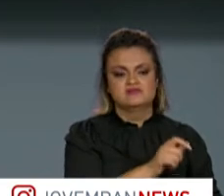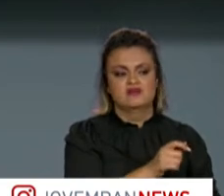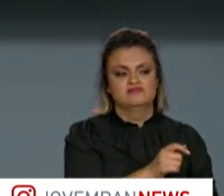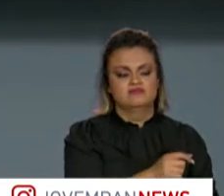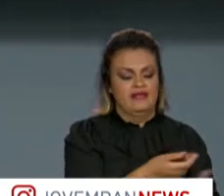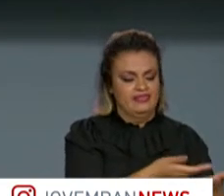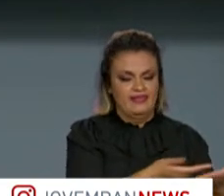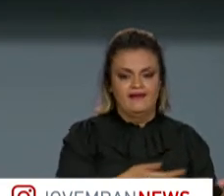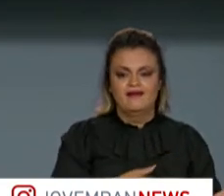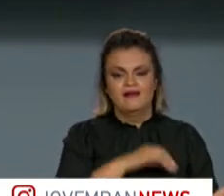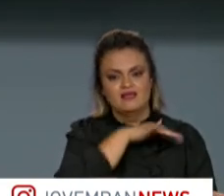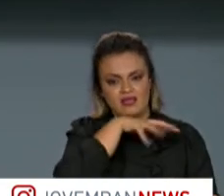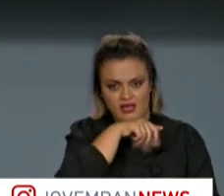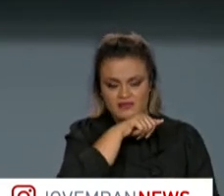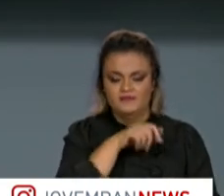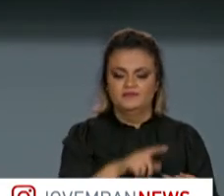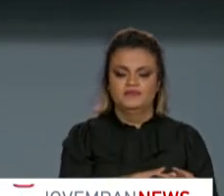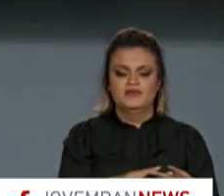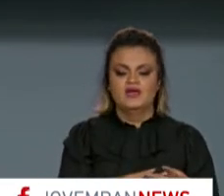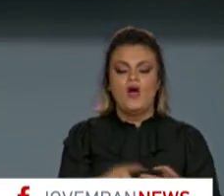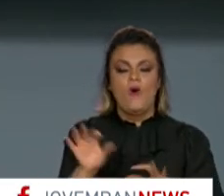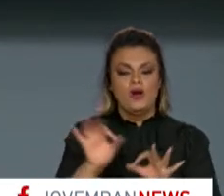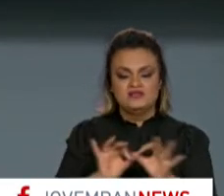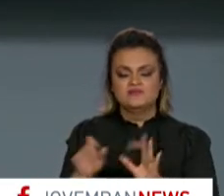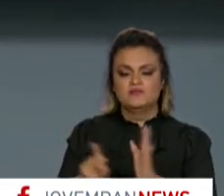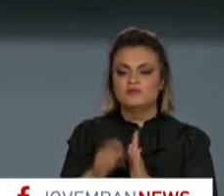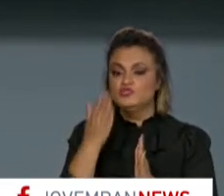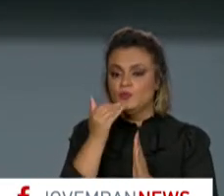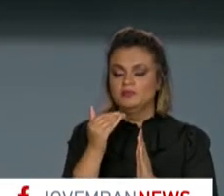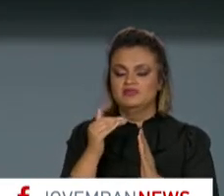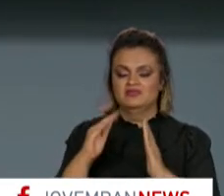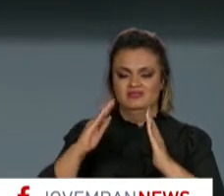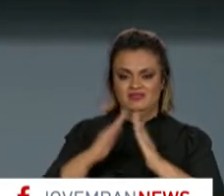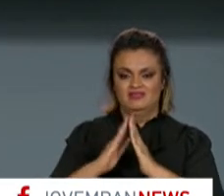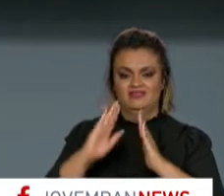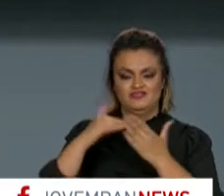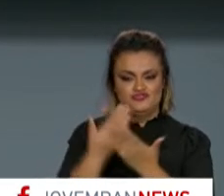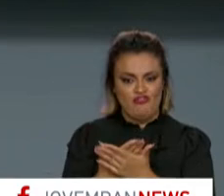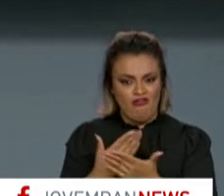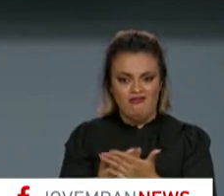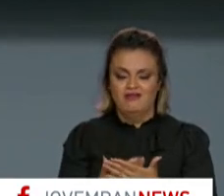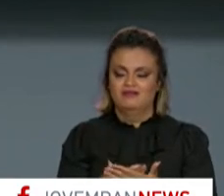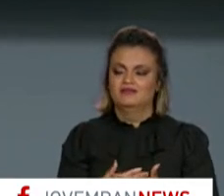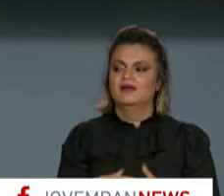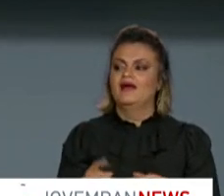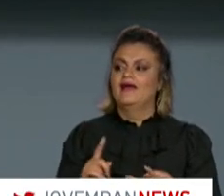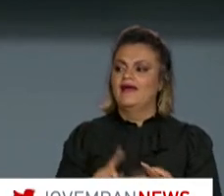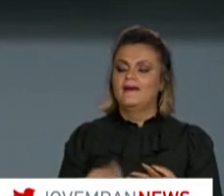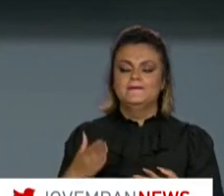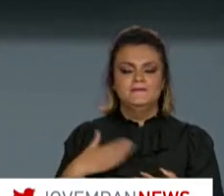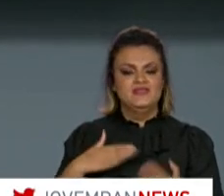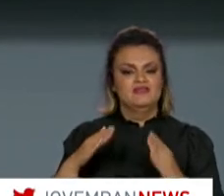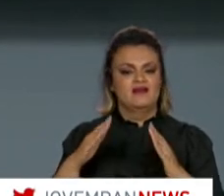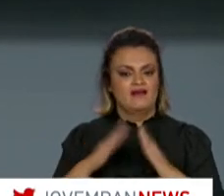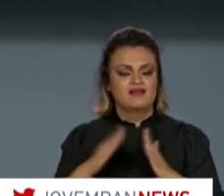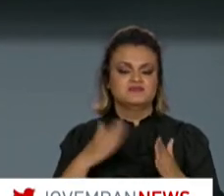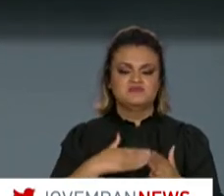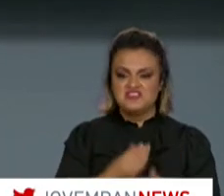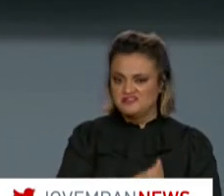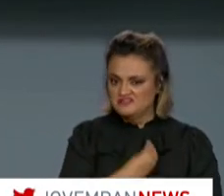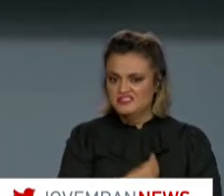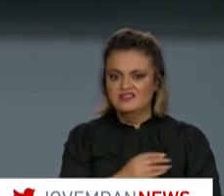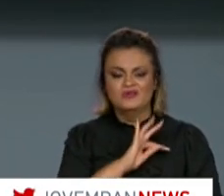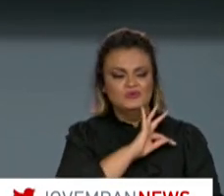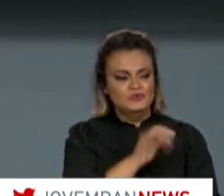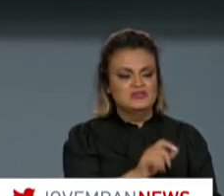renda, né? Recomposição da merenda escolar, Minha Casa Minha Vida, tudo que estava represado, nós estamos